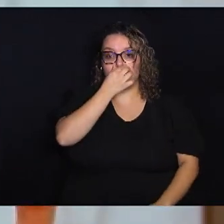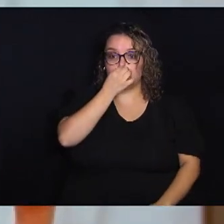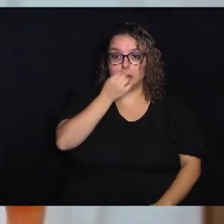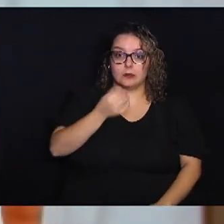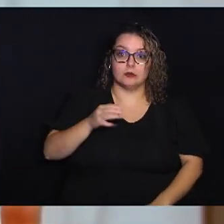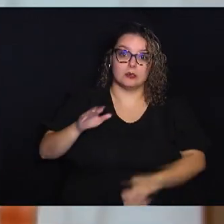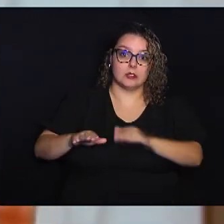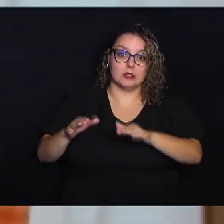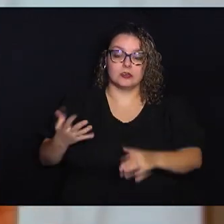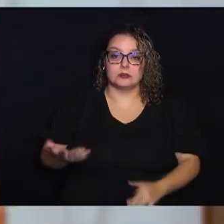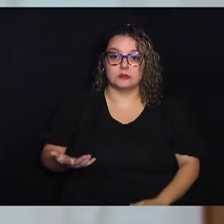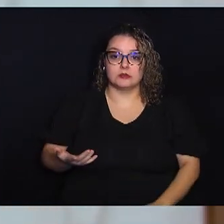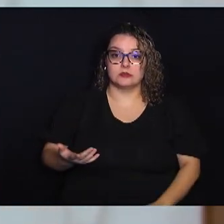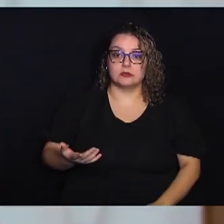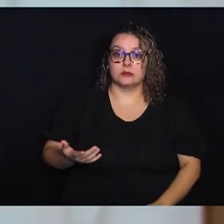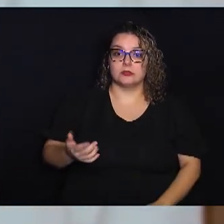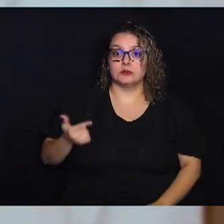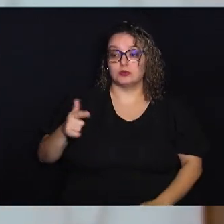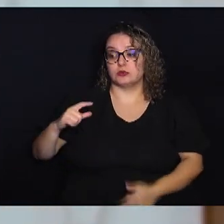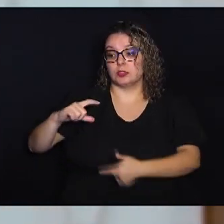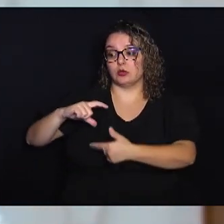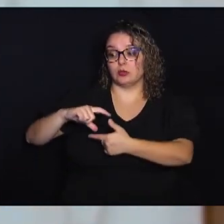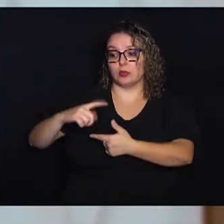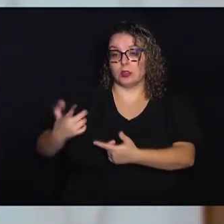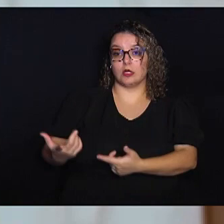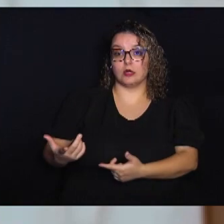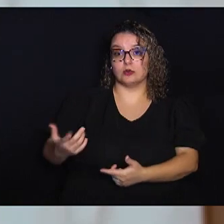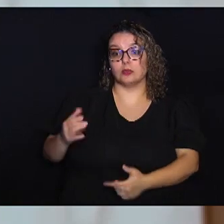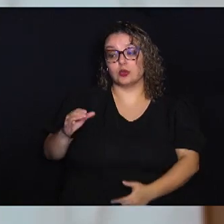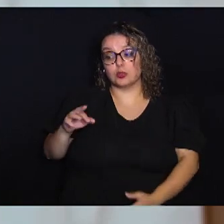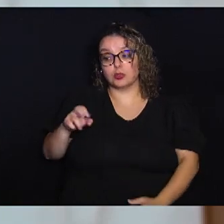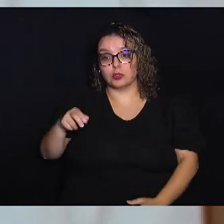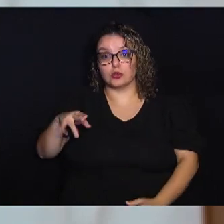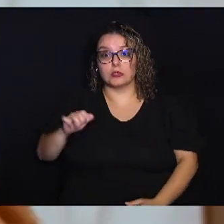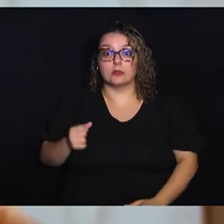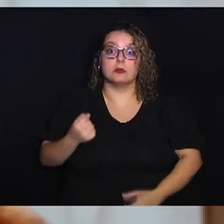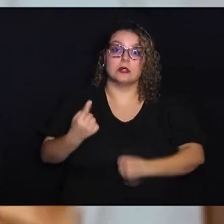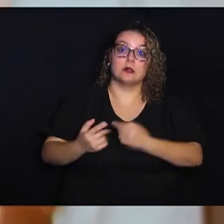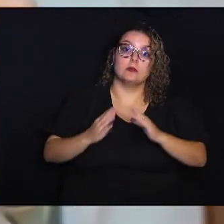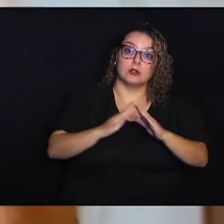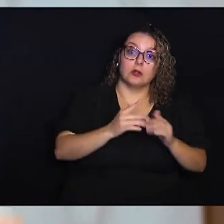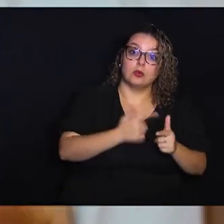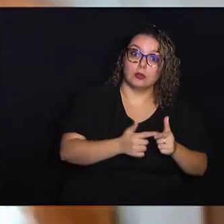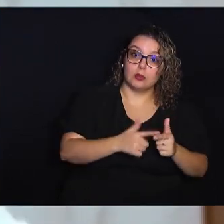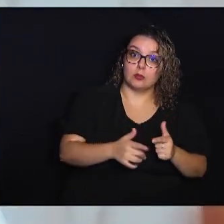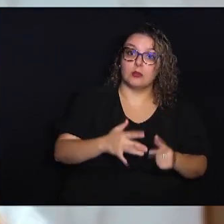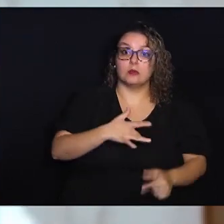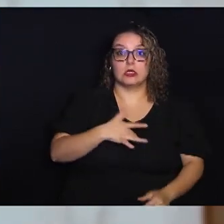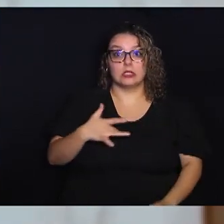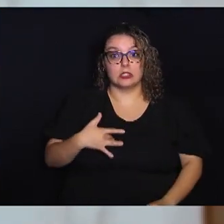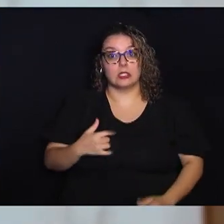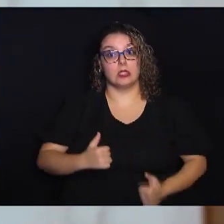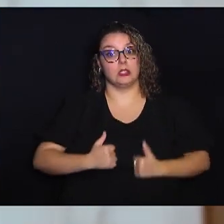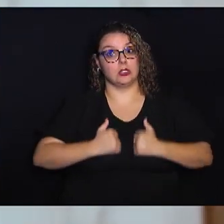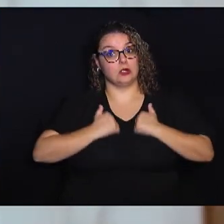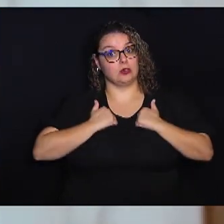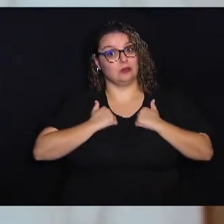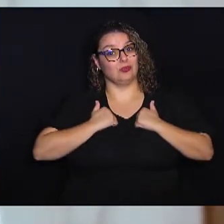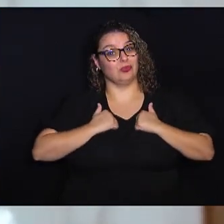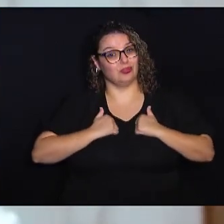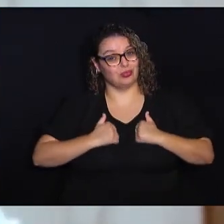você não tem um quadro de uma doença crônica, mas na sua casa tem alguém que tem um problema de saúde, que a imunidade está